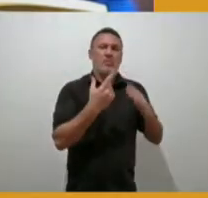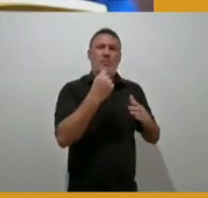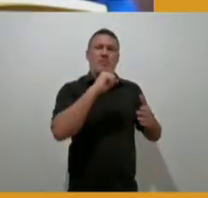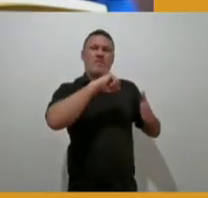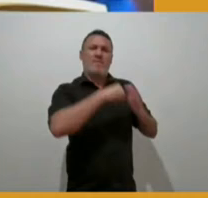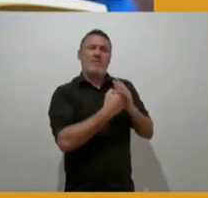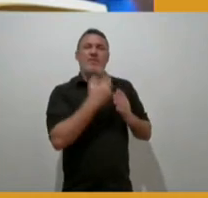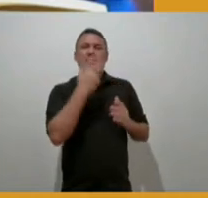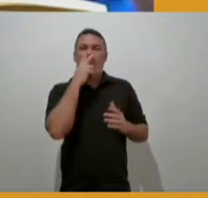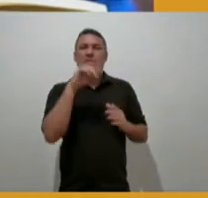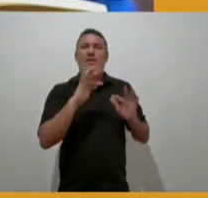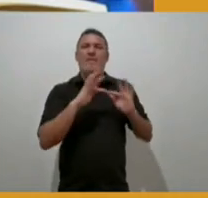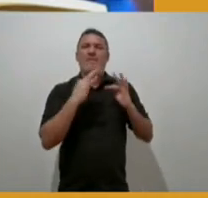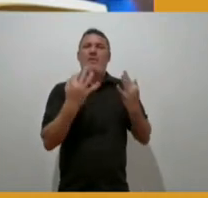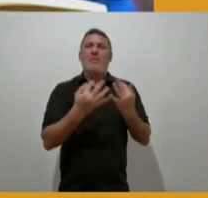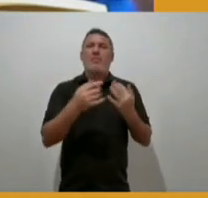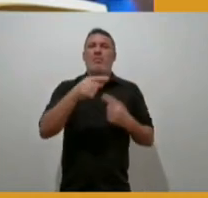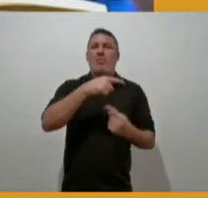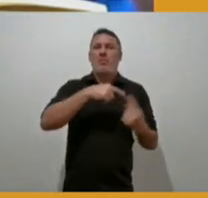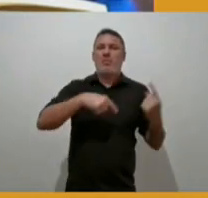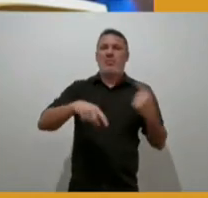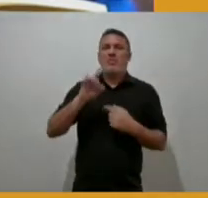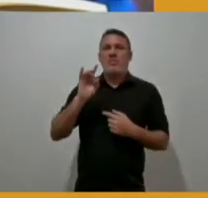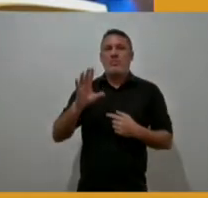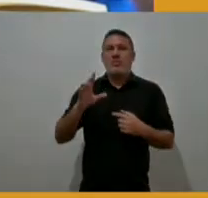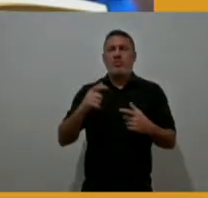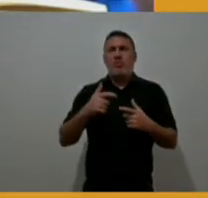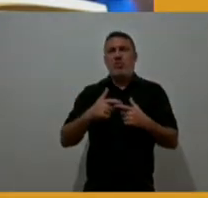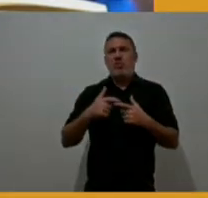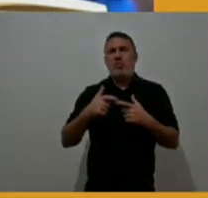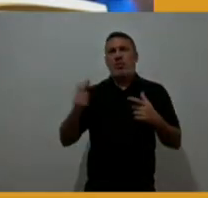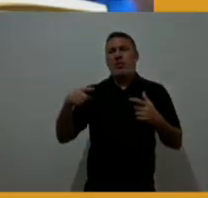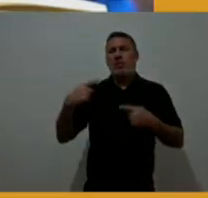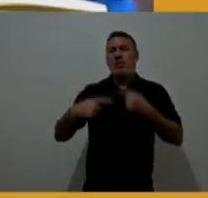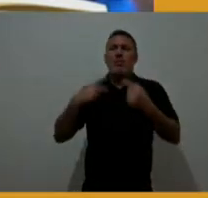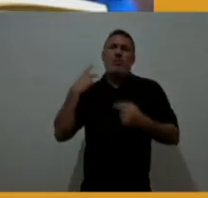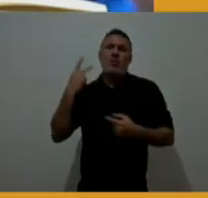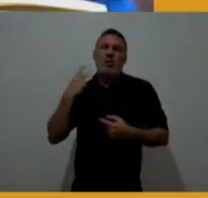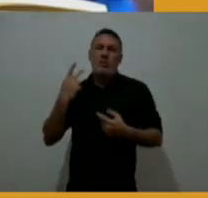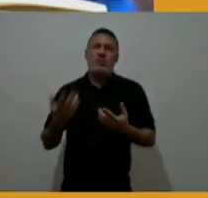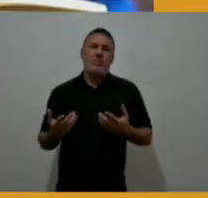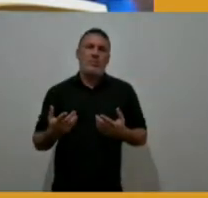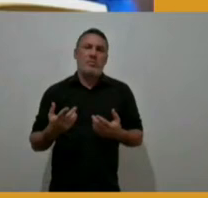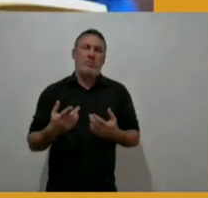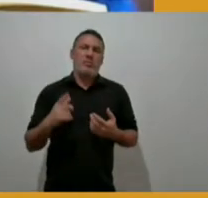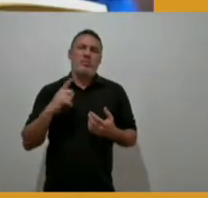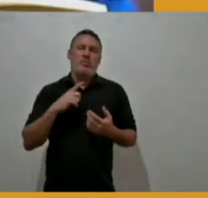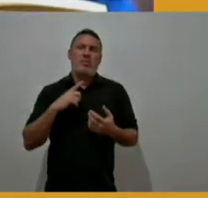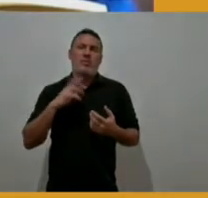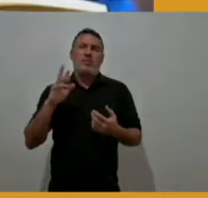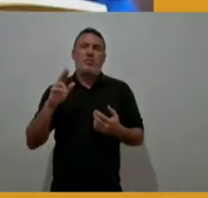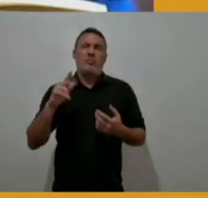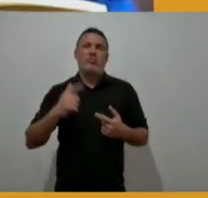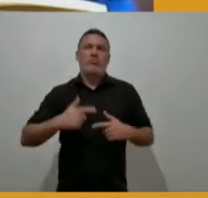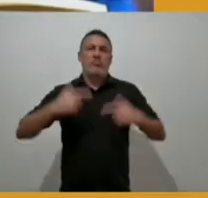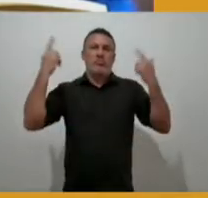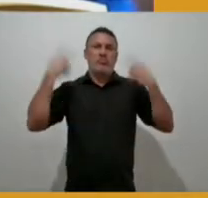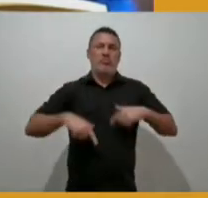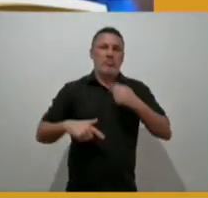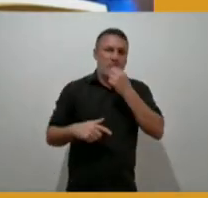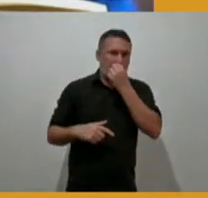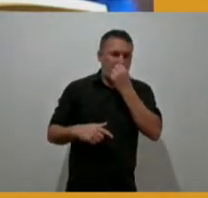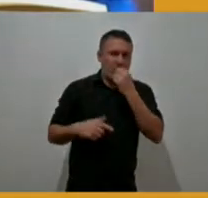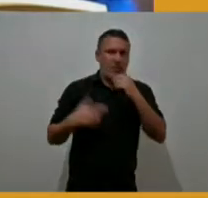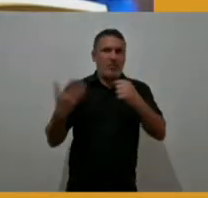né, evoluindo nas suas políticas de, eu diria, de integridade, né? Eu acho que a base de tudo isso que a gente está falando está